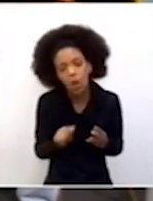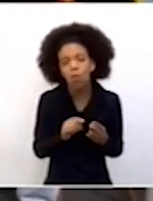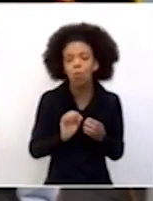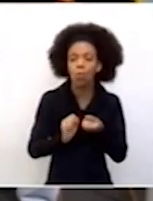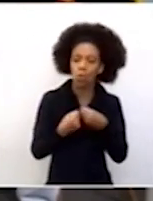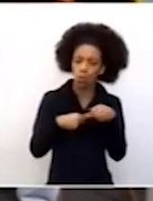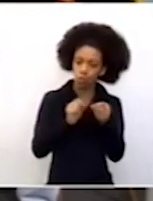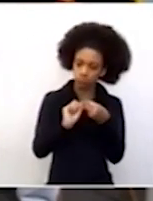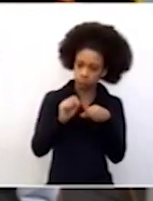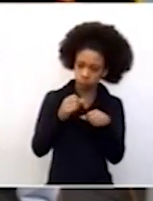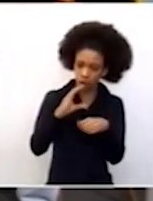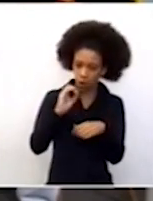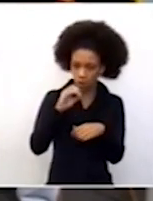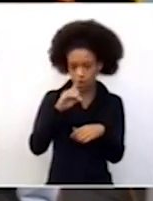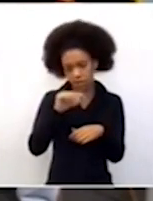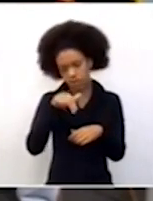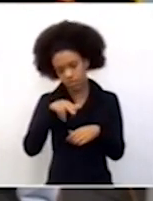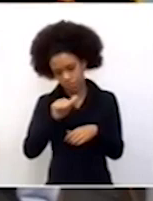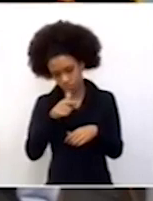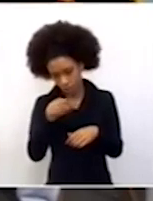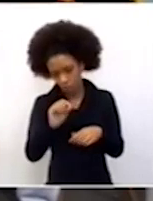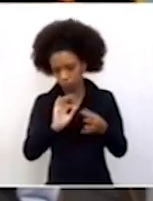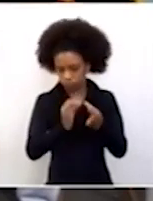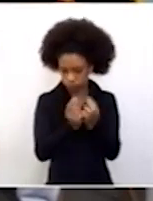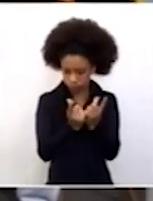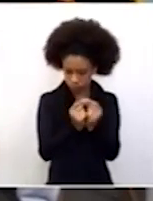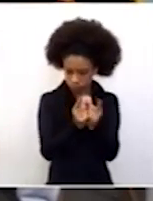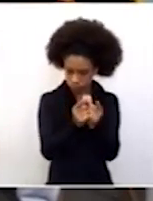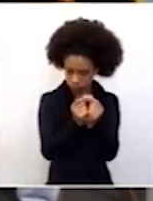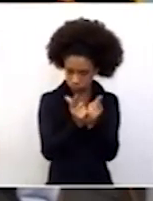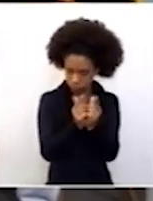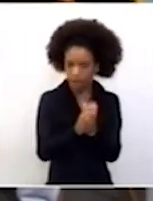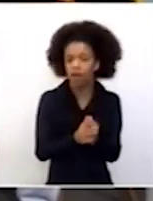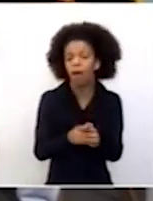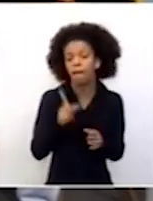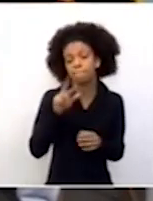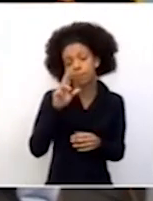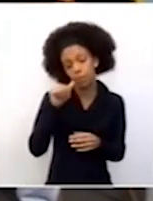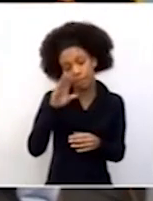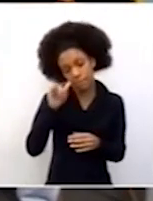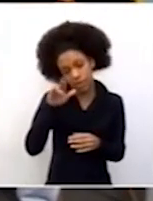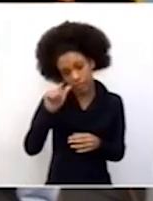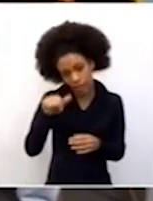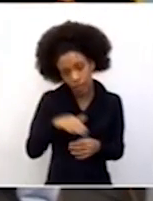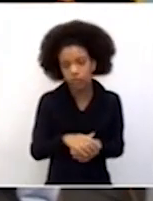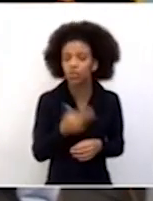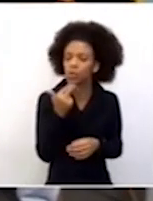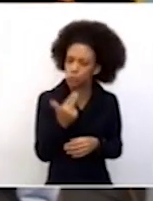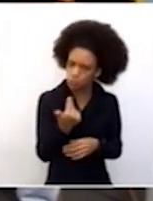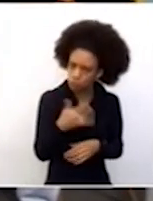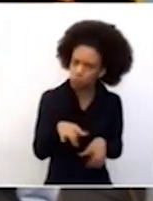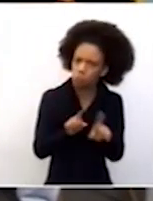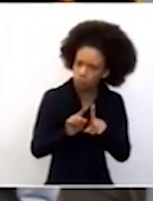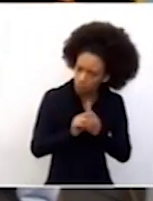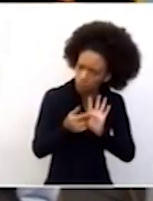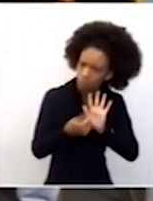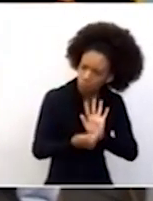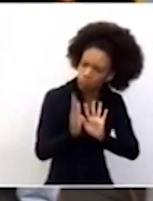coordenação, acredito que seja coordenação motora, né? Probabilidade, as cores, que também já foi